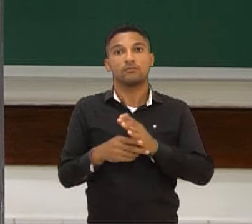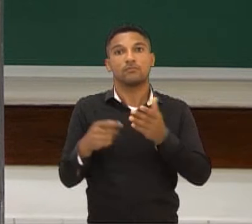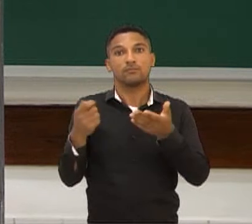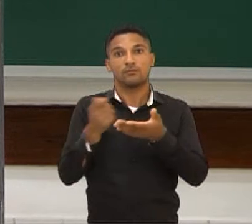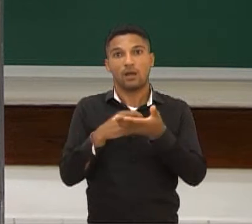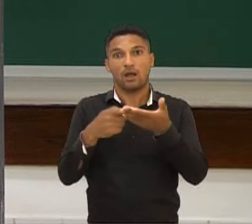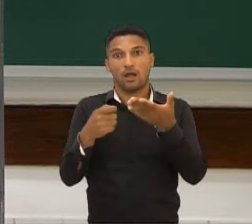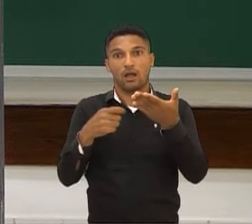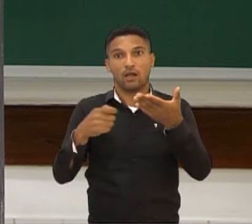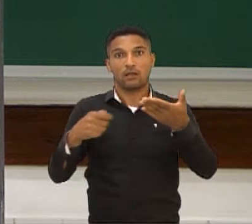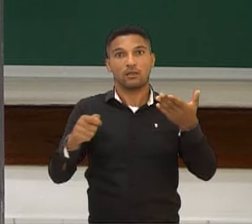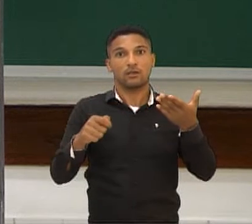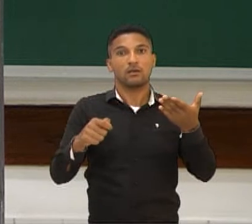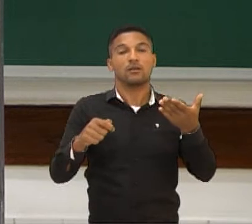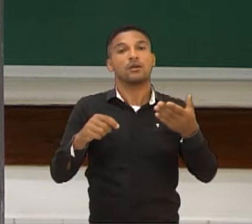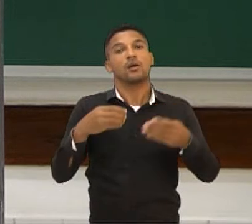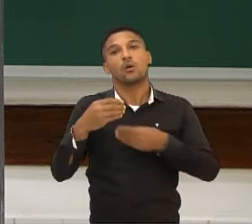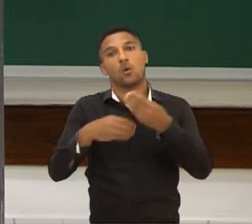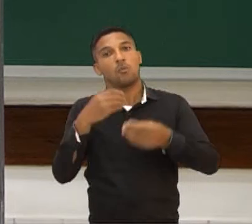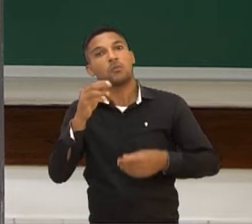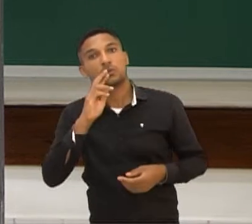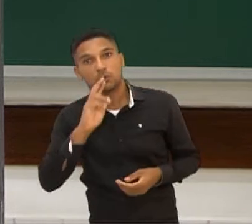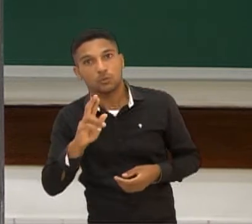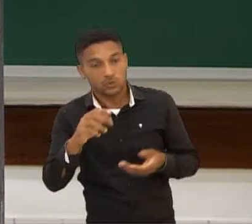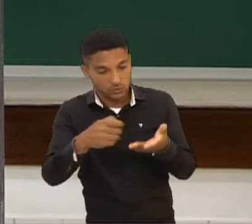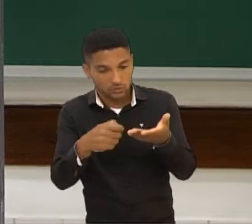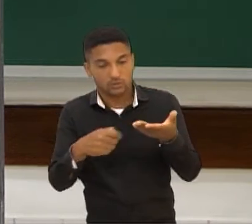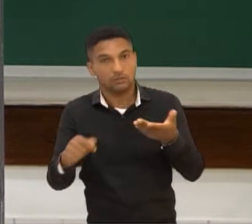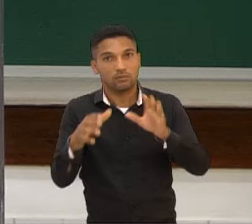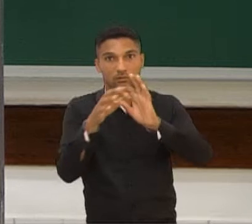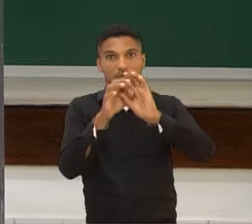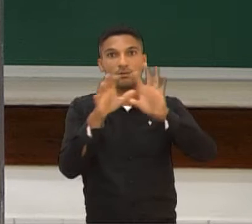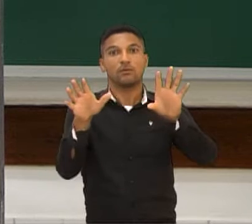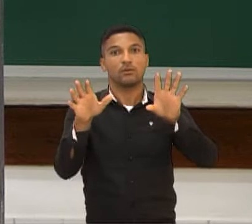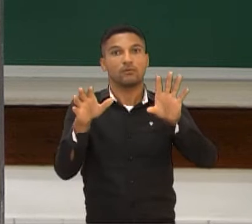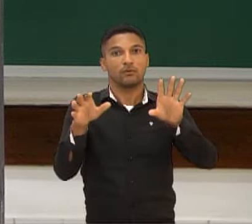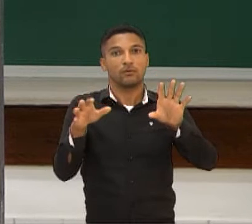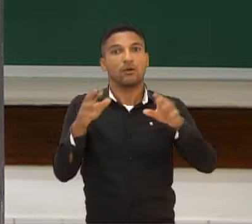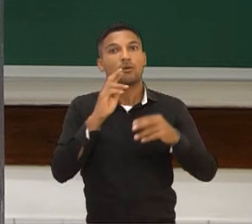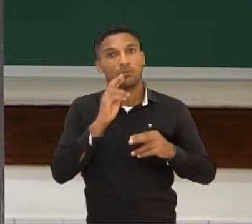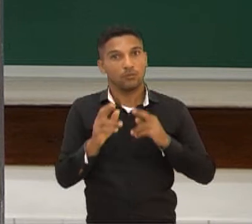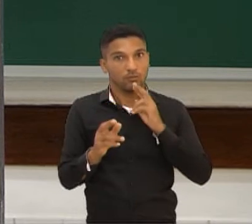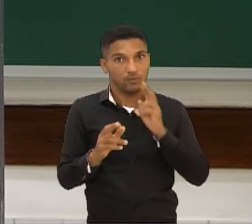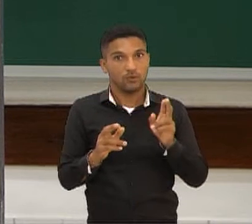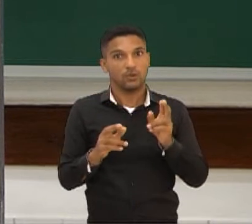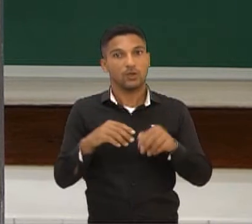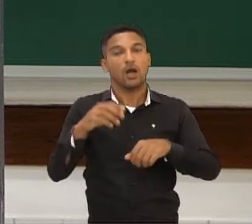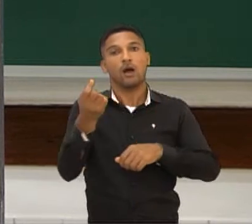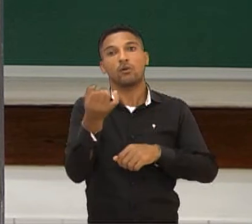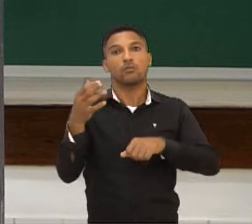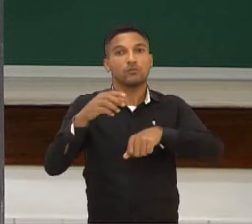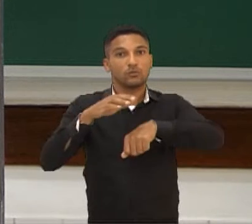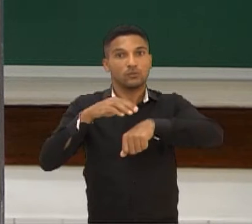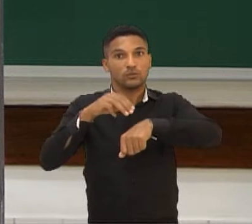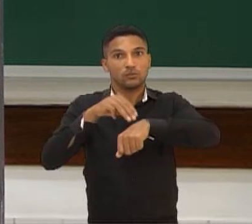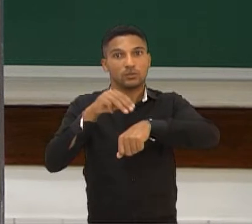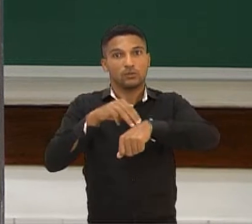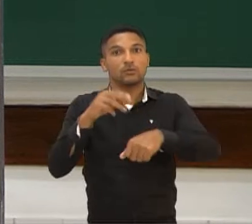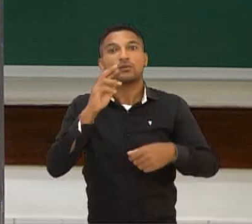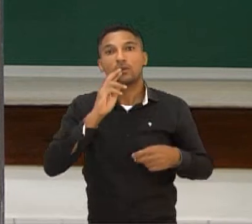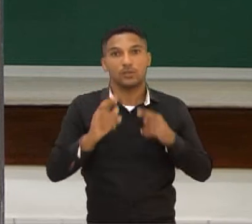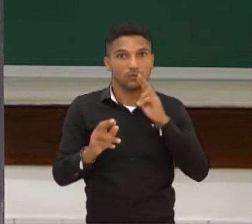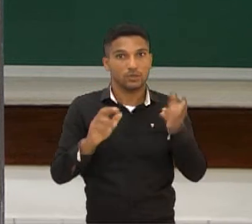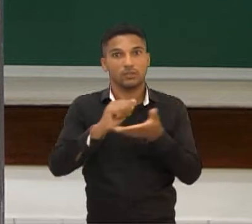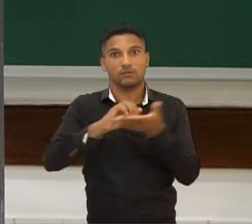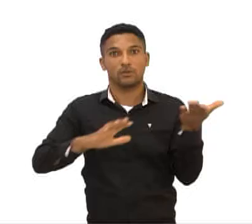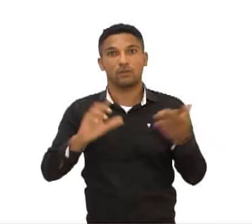uma liberdade maior de como vocês vão responder ela, né? Então, vocês vão ter aí alguns minutos para poder responder a atividade e a